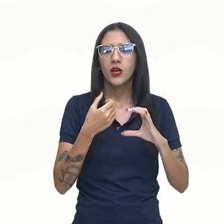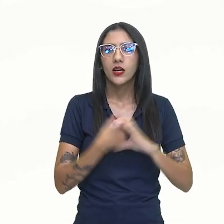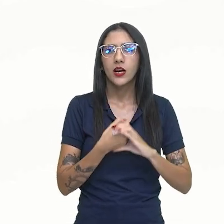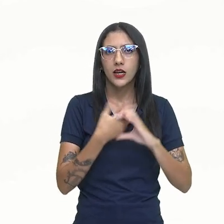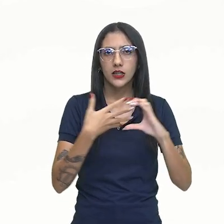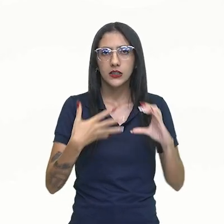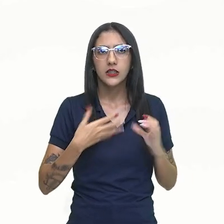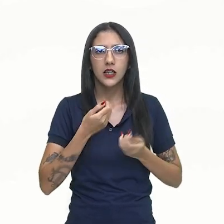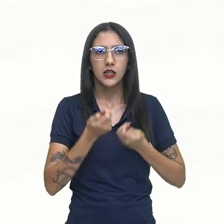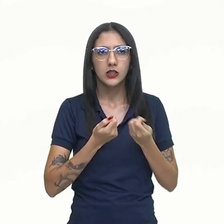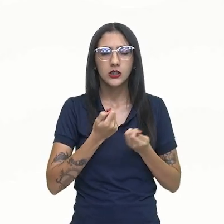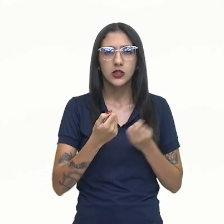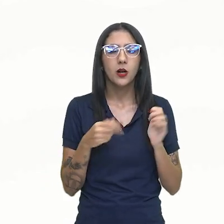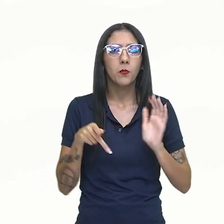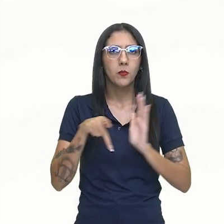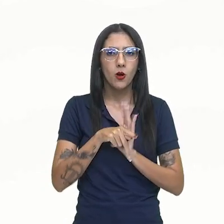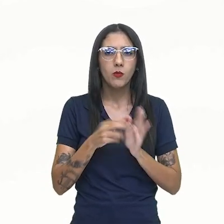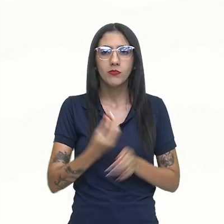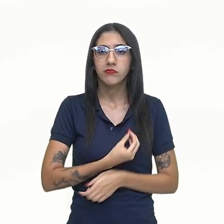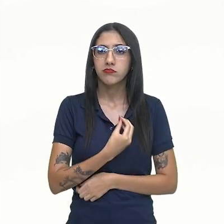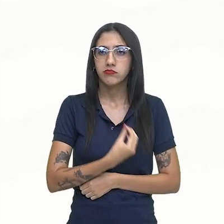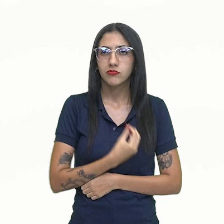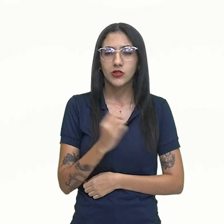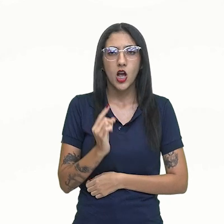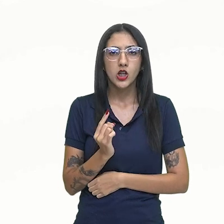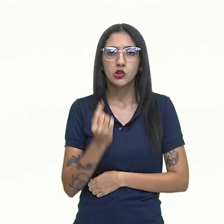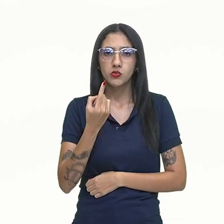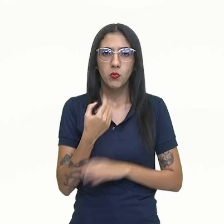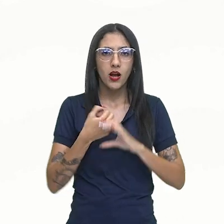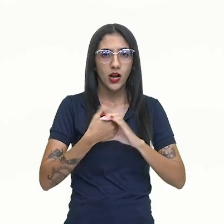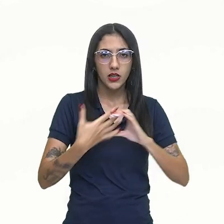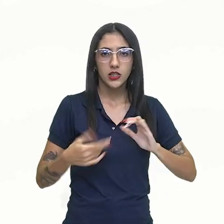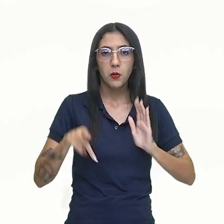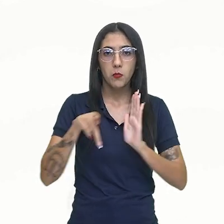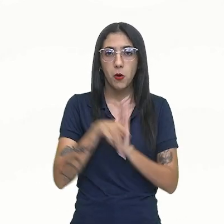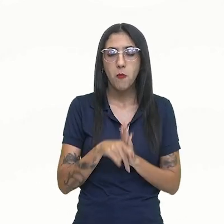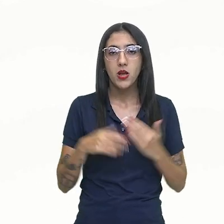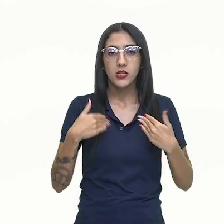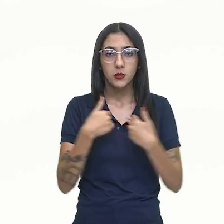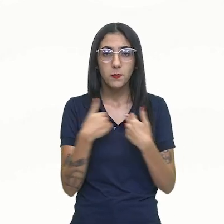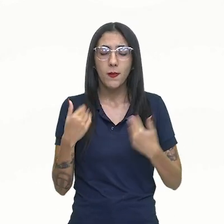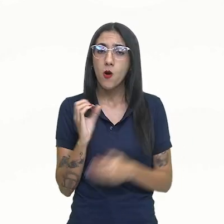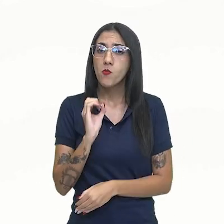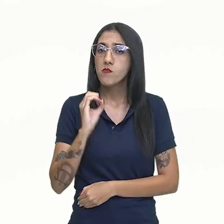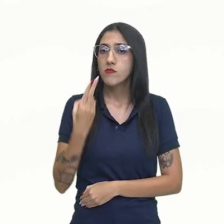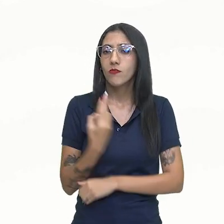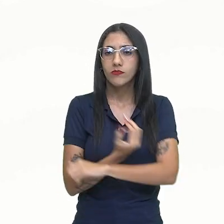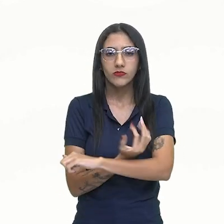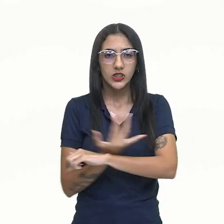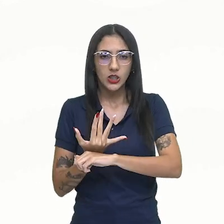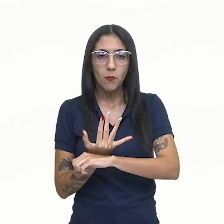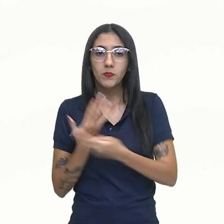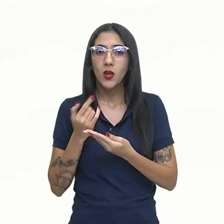né, satisfatórias para a existência de uma comunidade animal ou vegetal. Então, a biota são várias comunidades